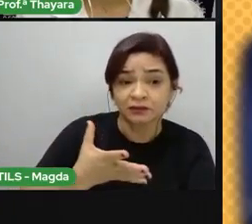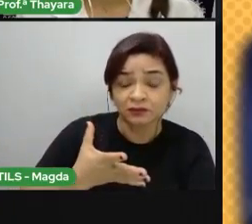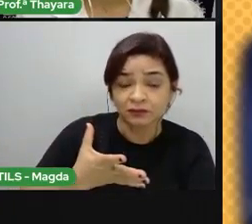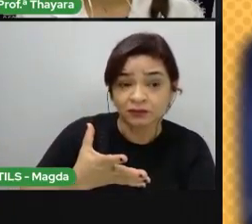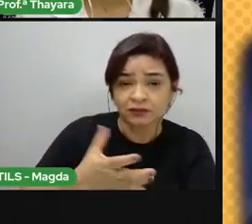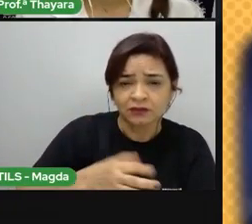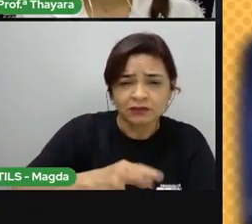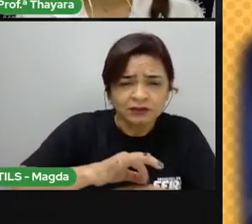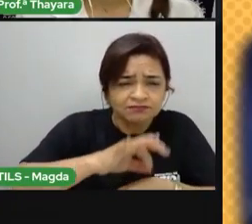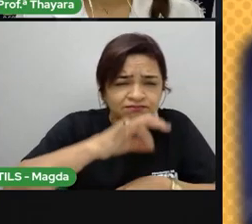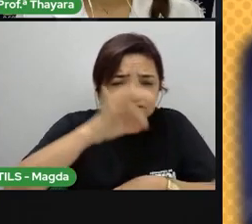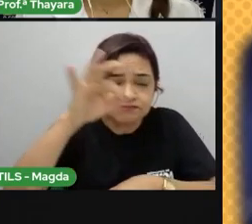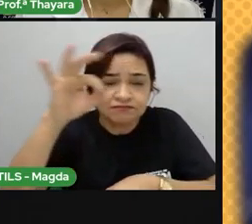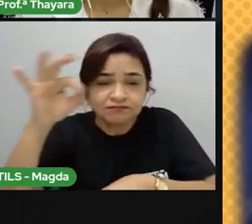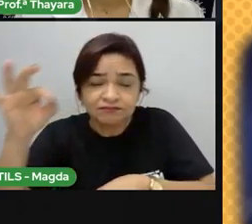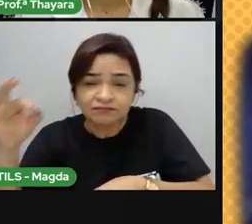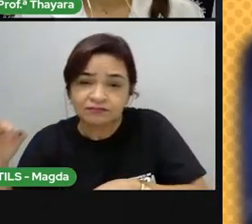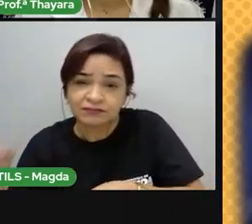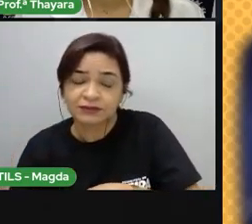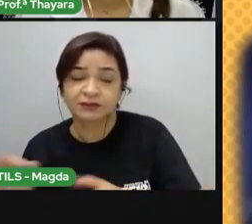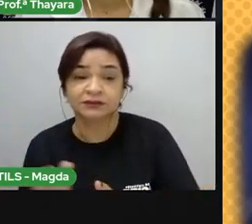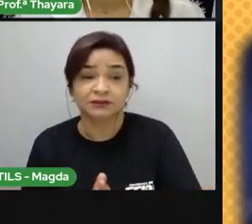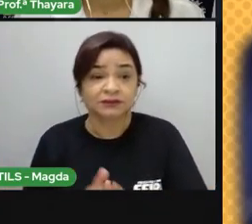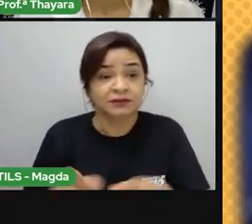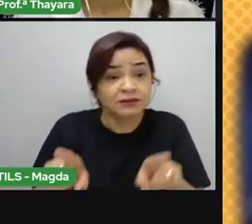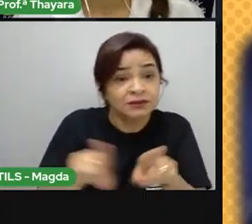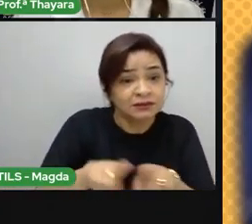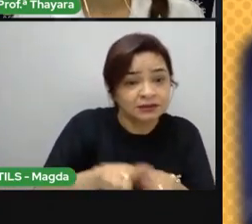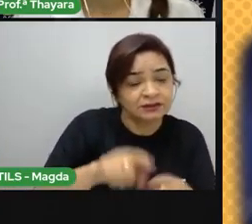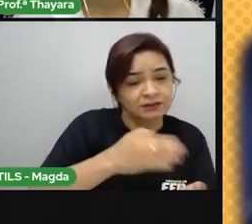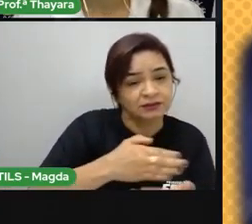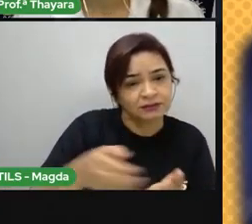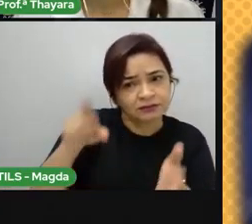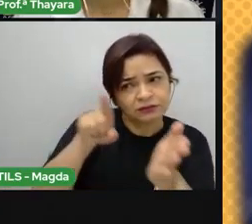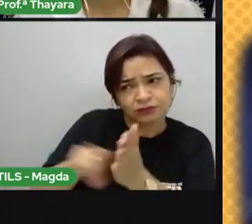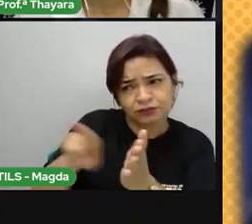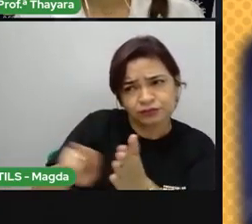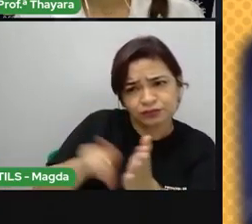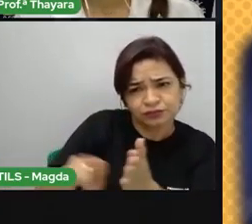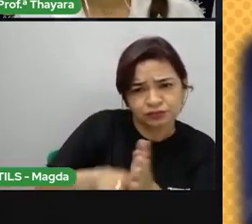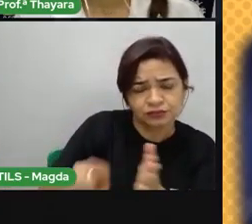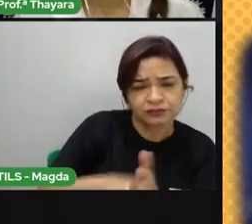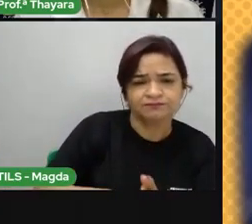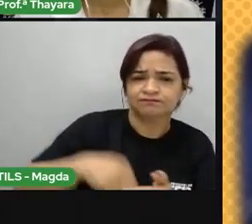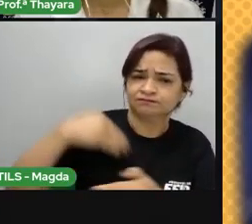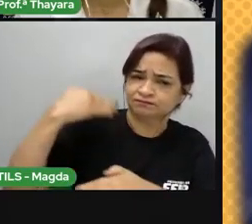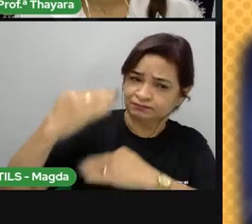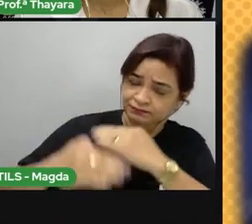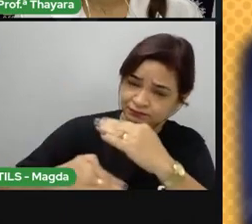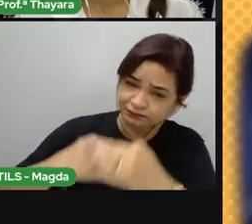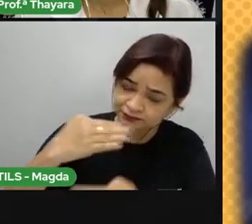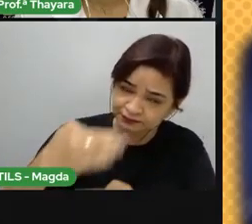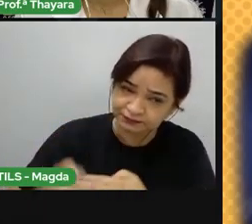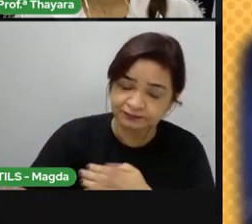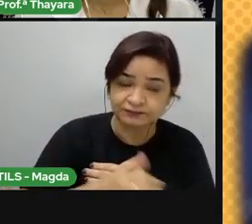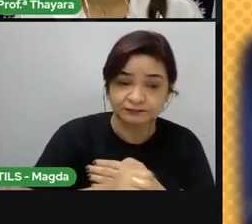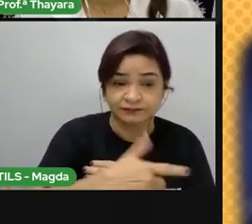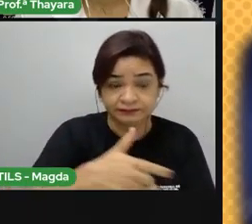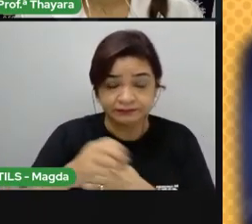Da mesma forma, redes de monitoramento de meteoros, como a Abramon, têm crescido a cada ano. E em 2020,